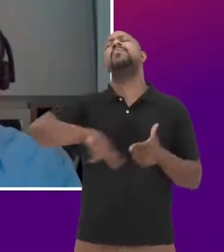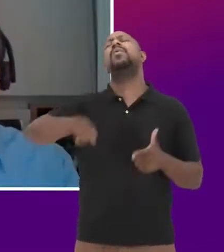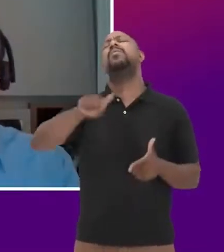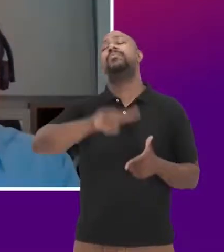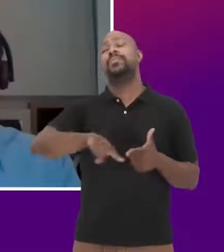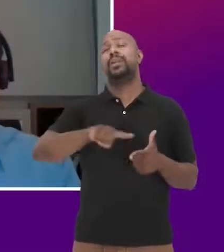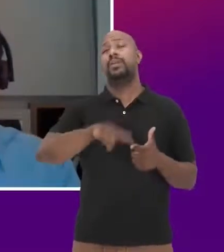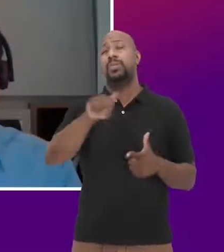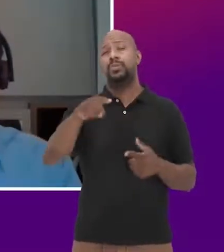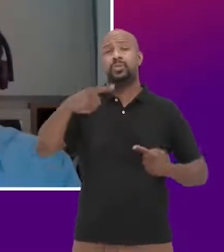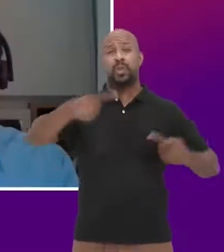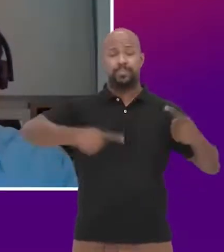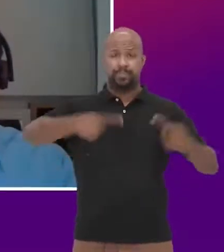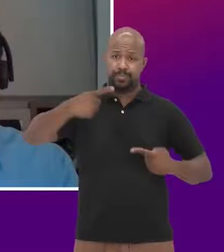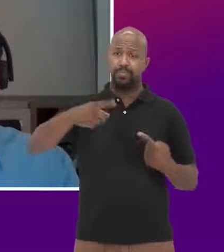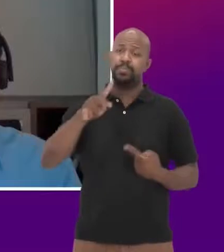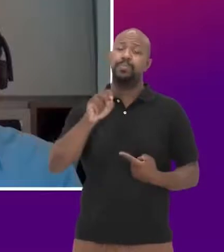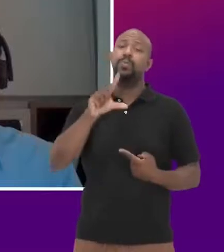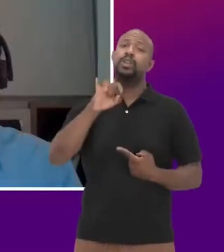problema dos políticos,